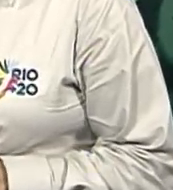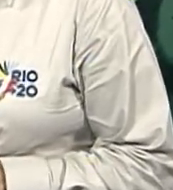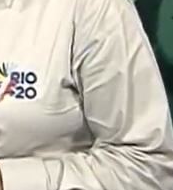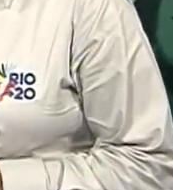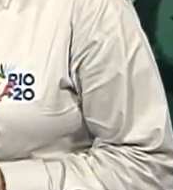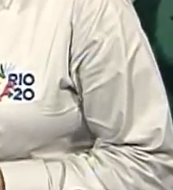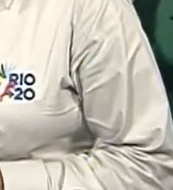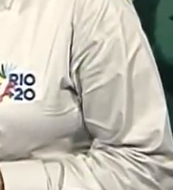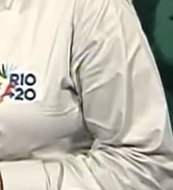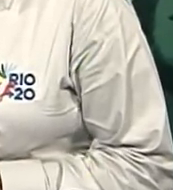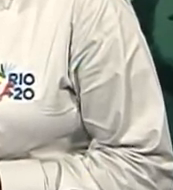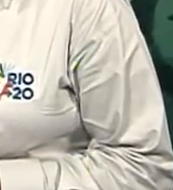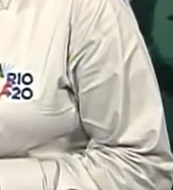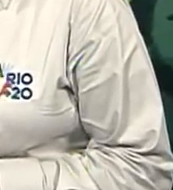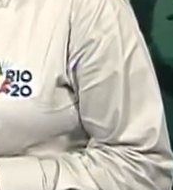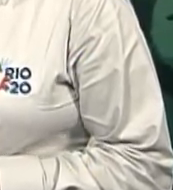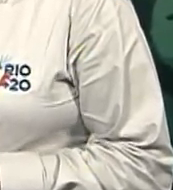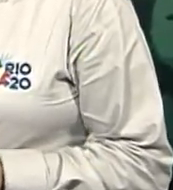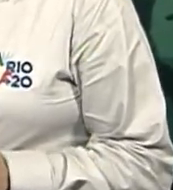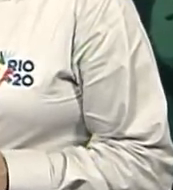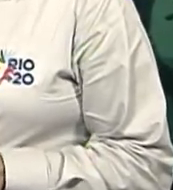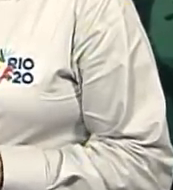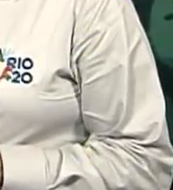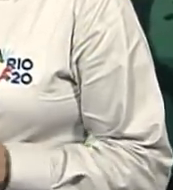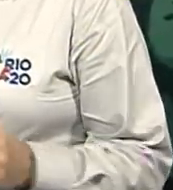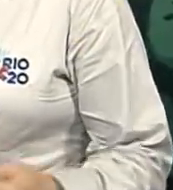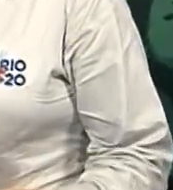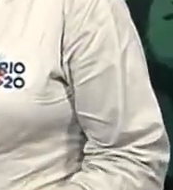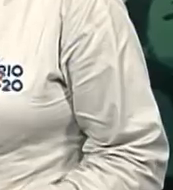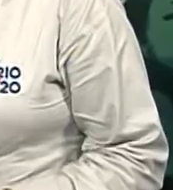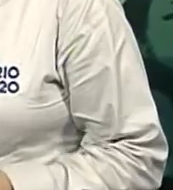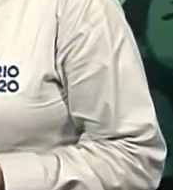secretário-executivo da Comissão Nacional para Rio Mais 20. Eles